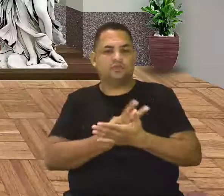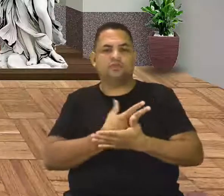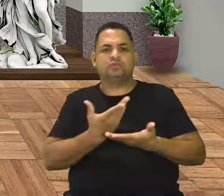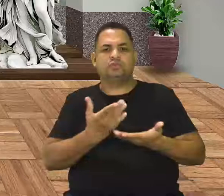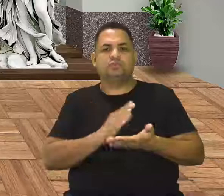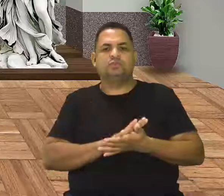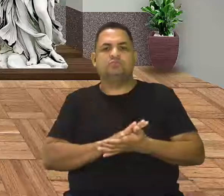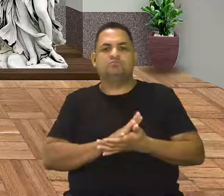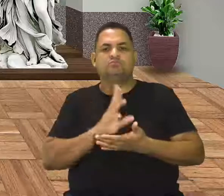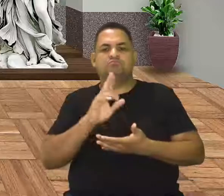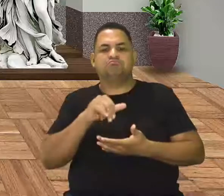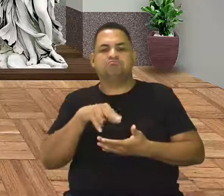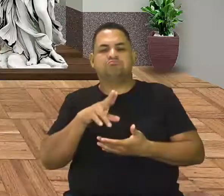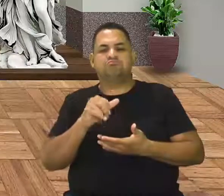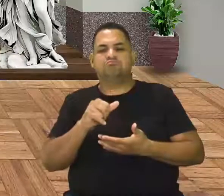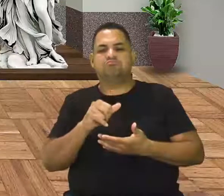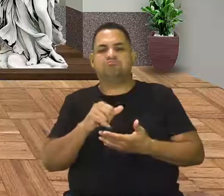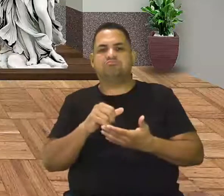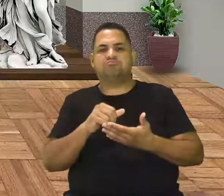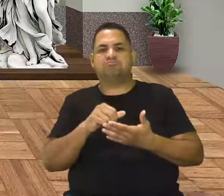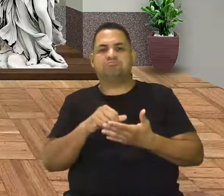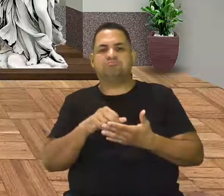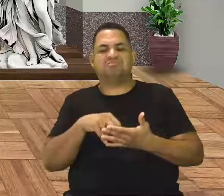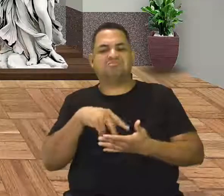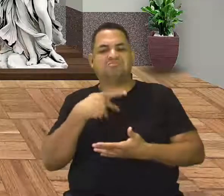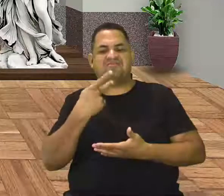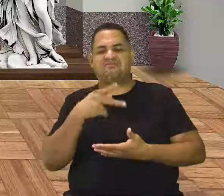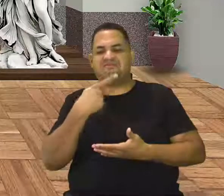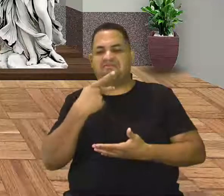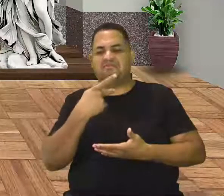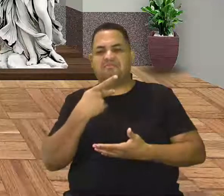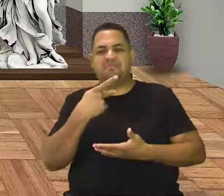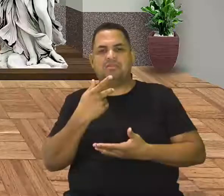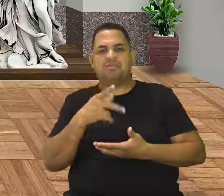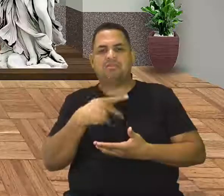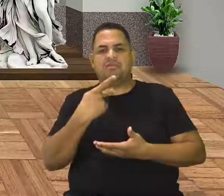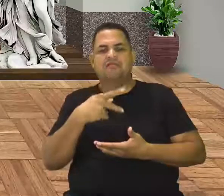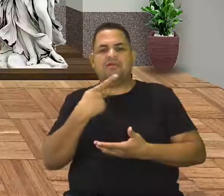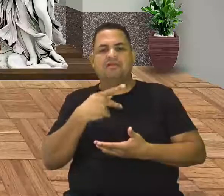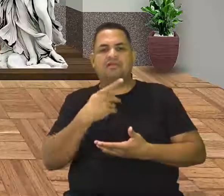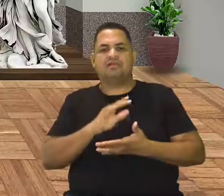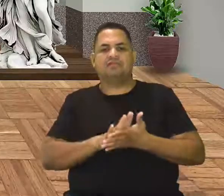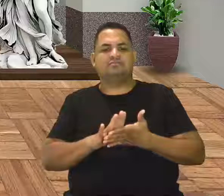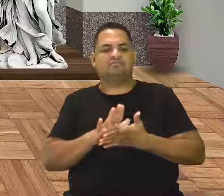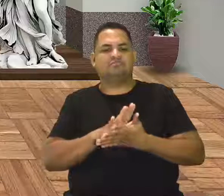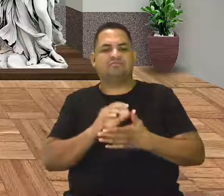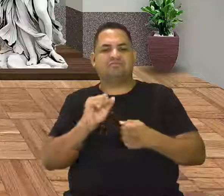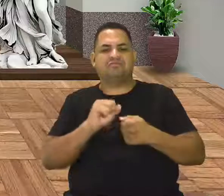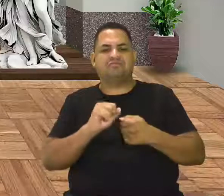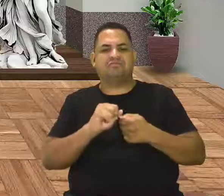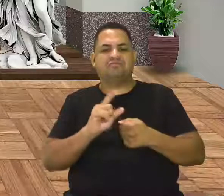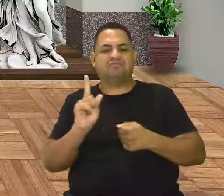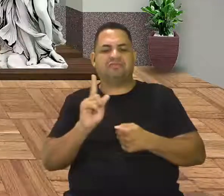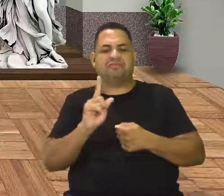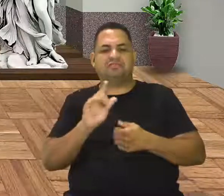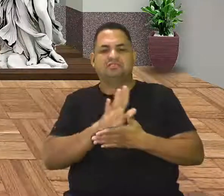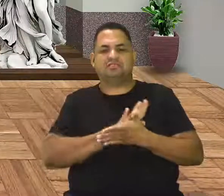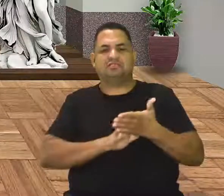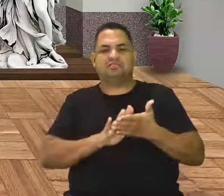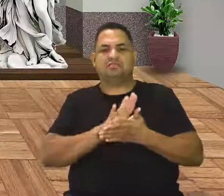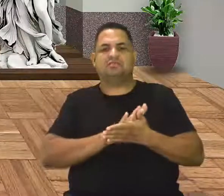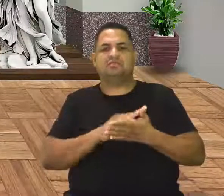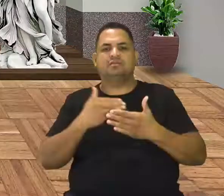E ninguém faz nada. Fica só no blá blá blá, só na falácia. E o tempo está